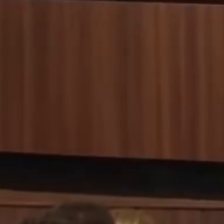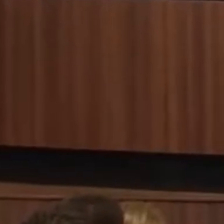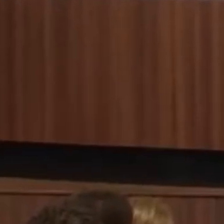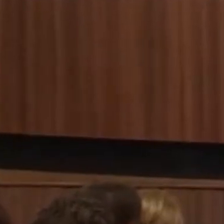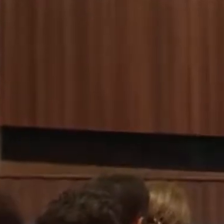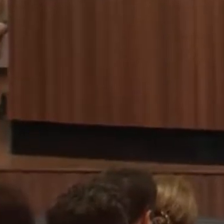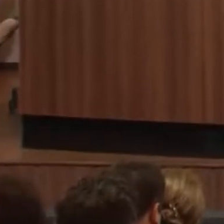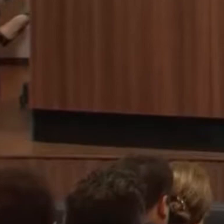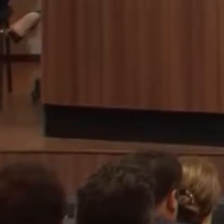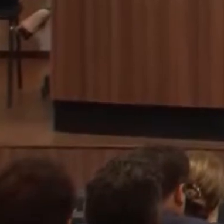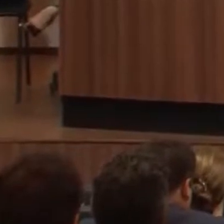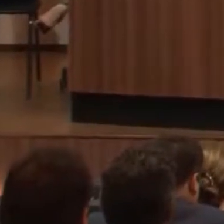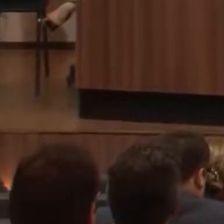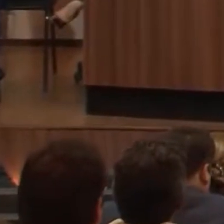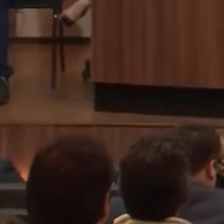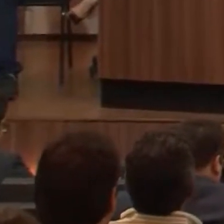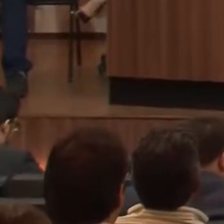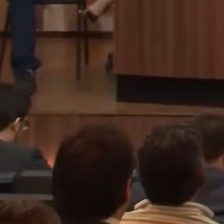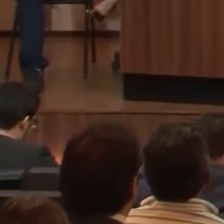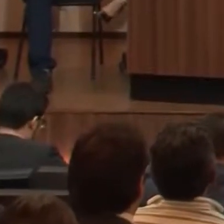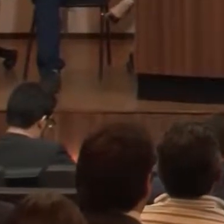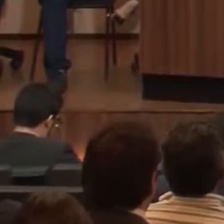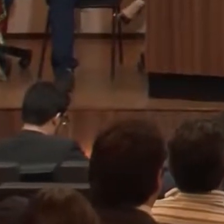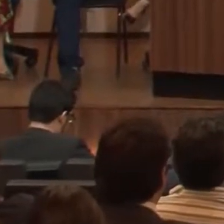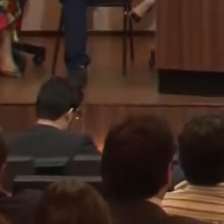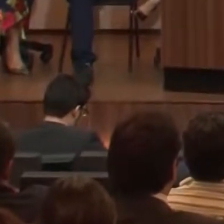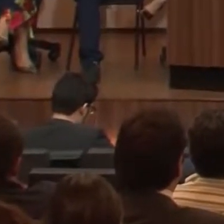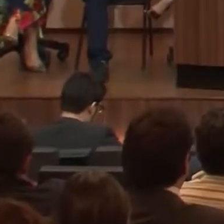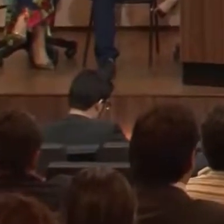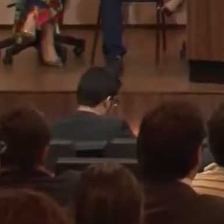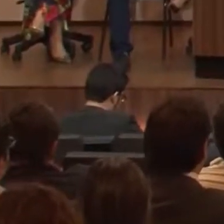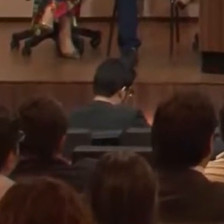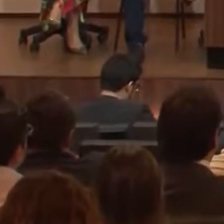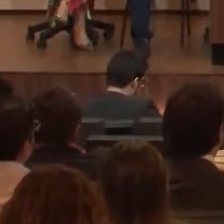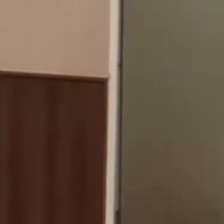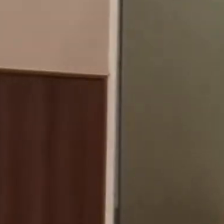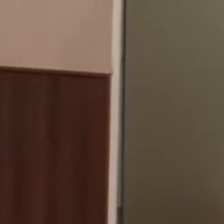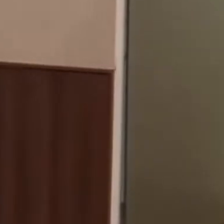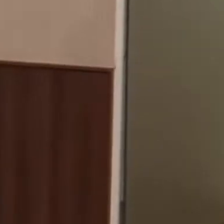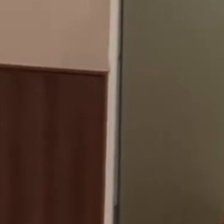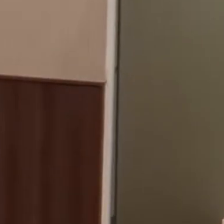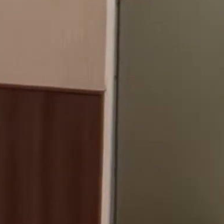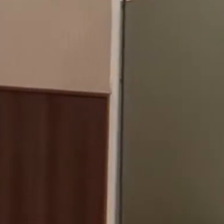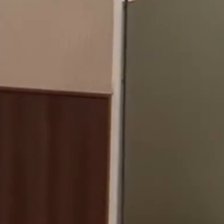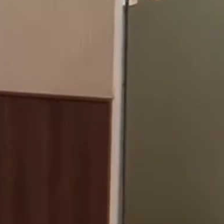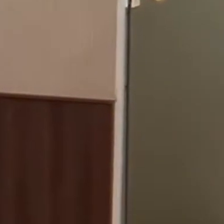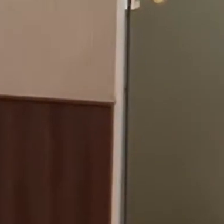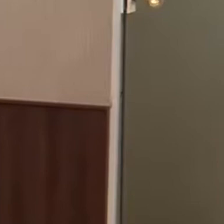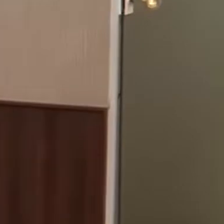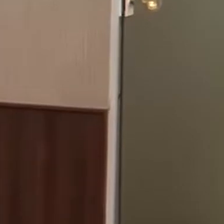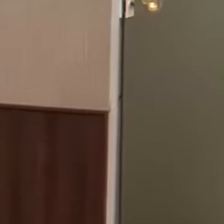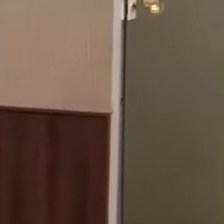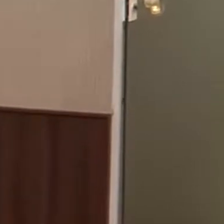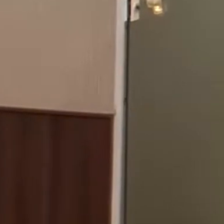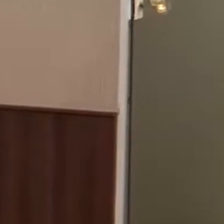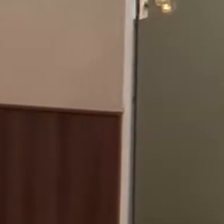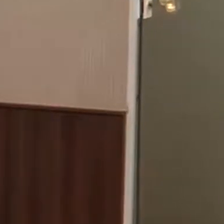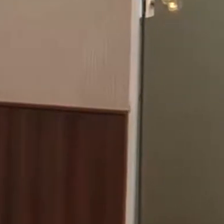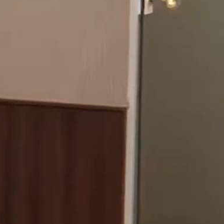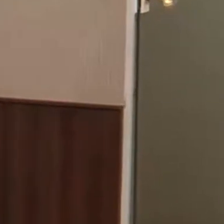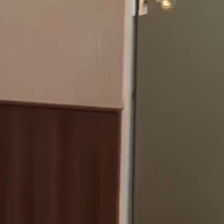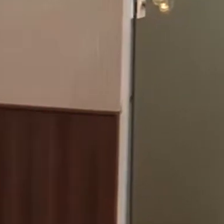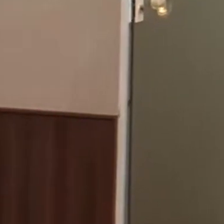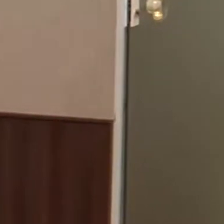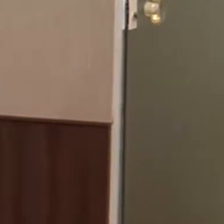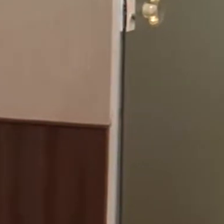mesa vereadores, representantes do Ministério Público e de órgãos da Prefeitura. A coordenadora de políticas ambientais da SEUMA,